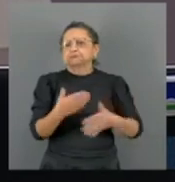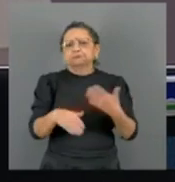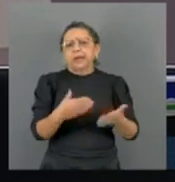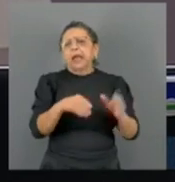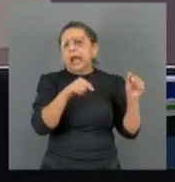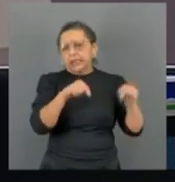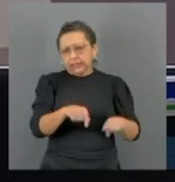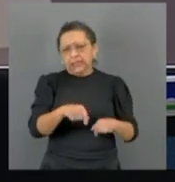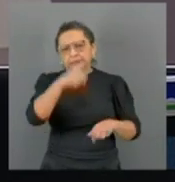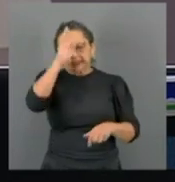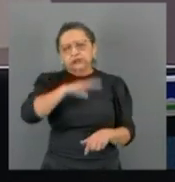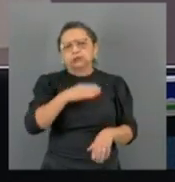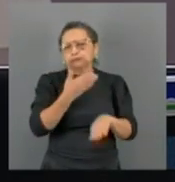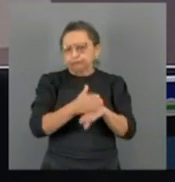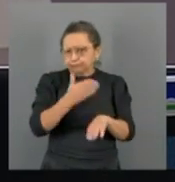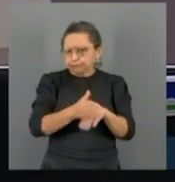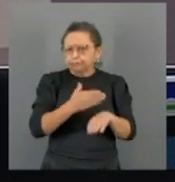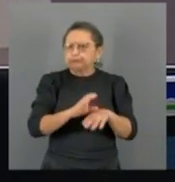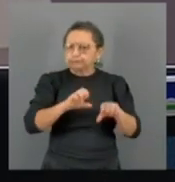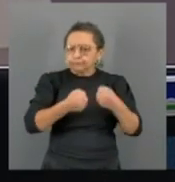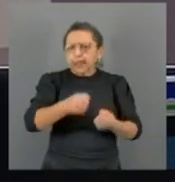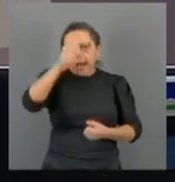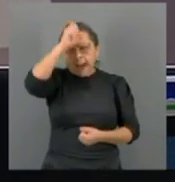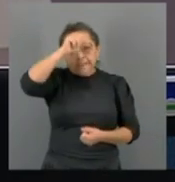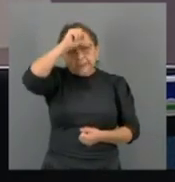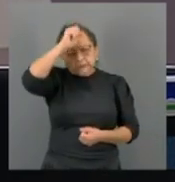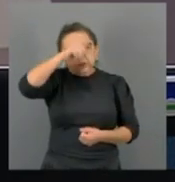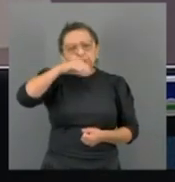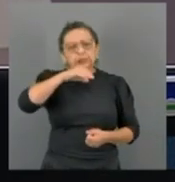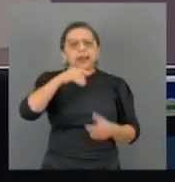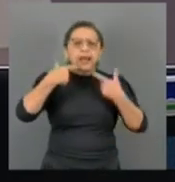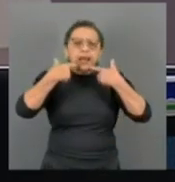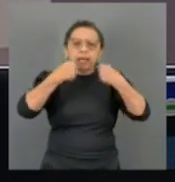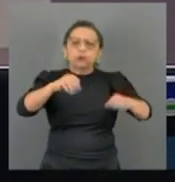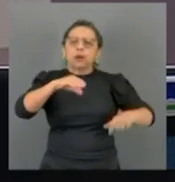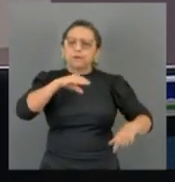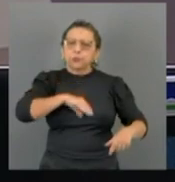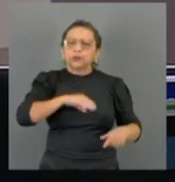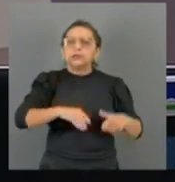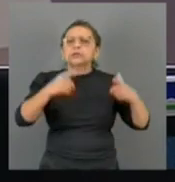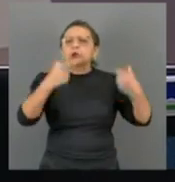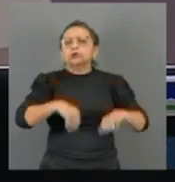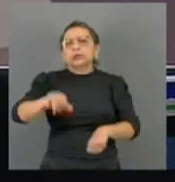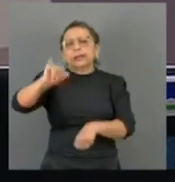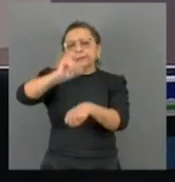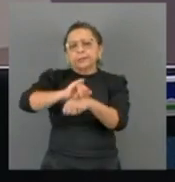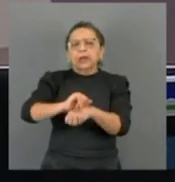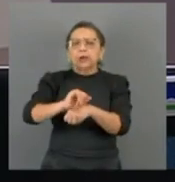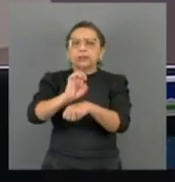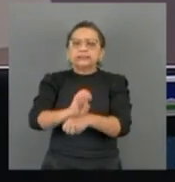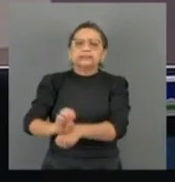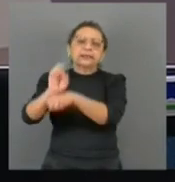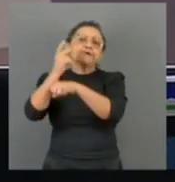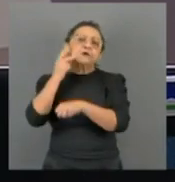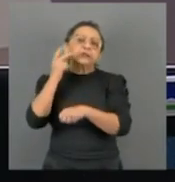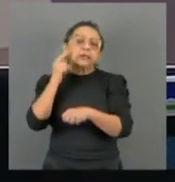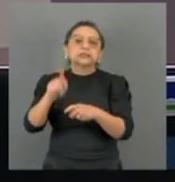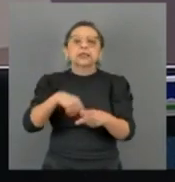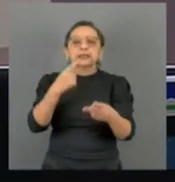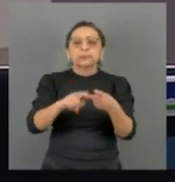aprendi português em Fortaleza, e depois eu fui para São Luís, onde